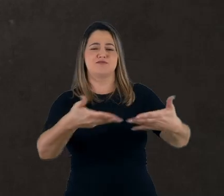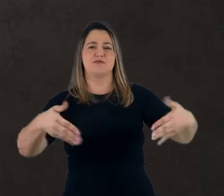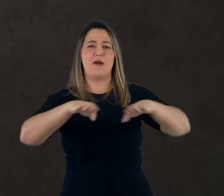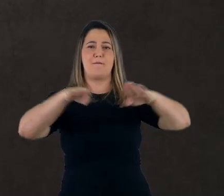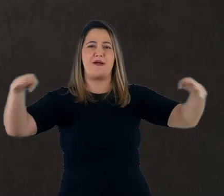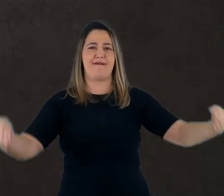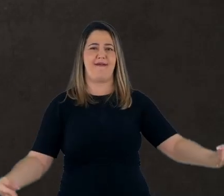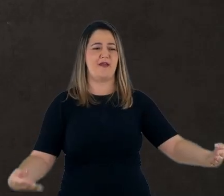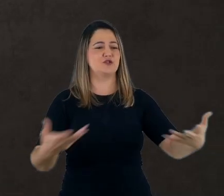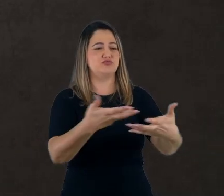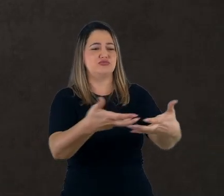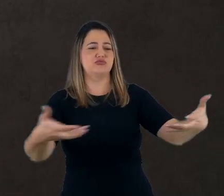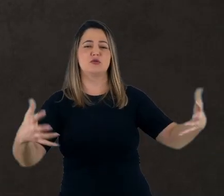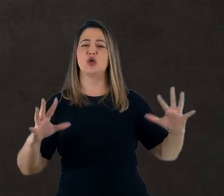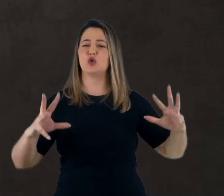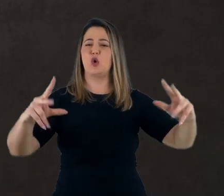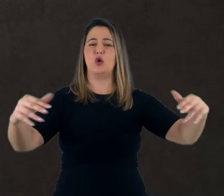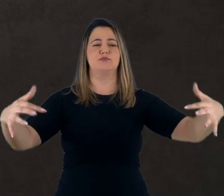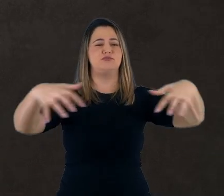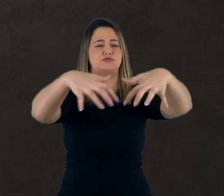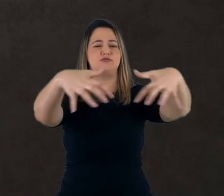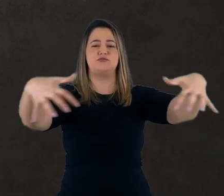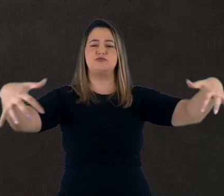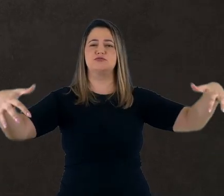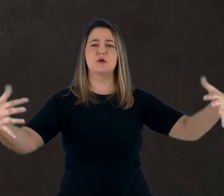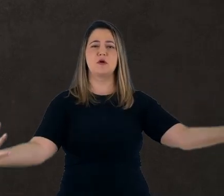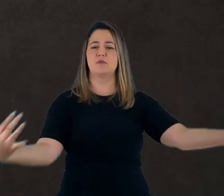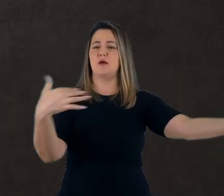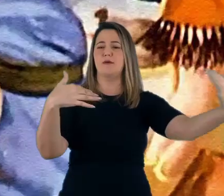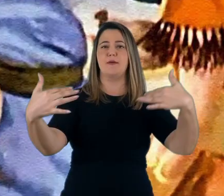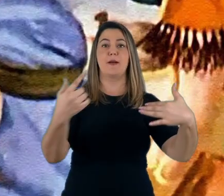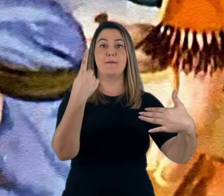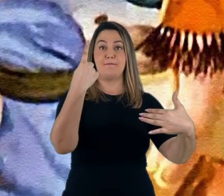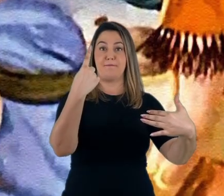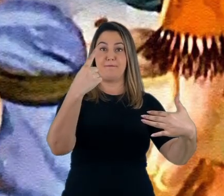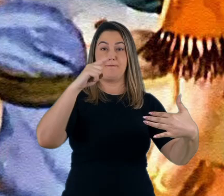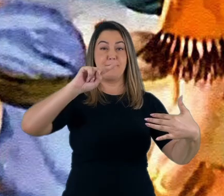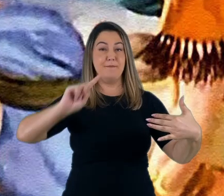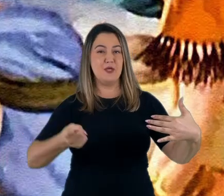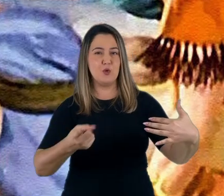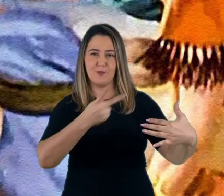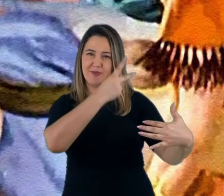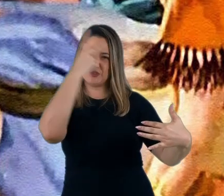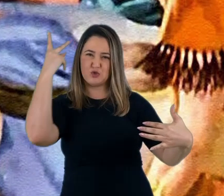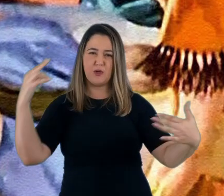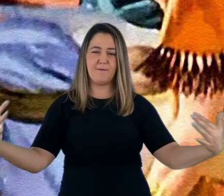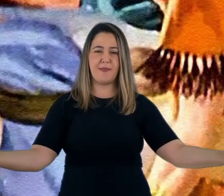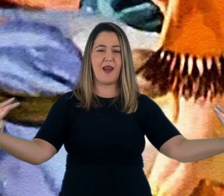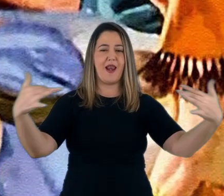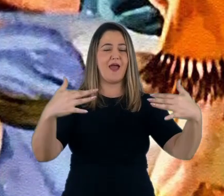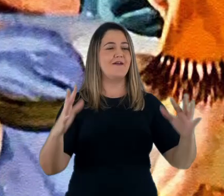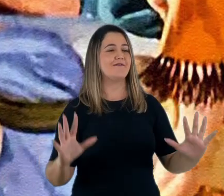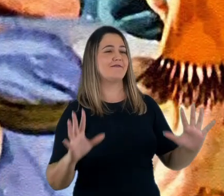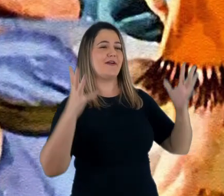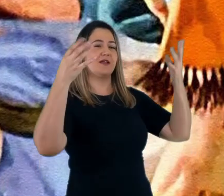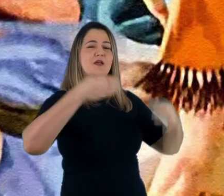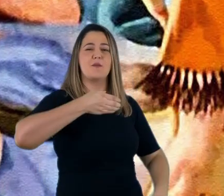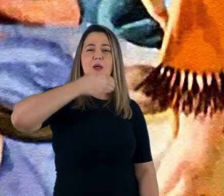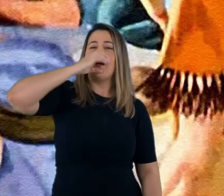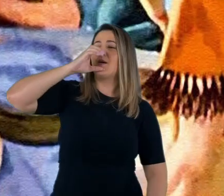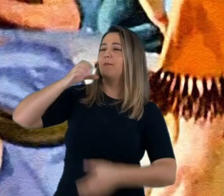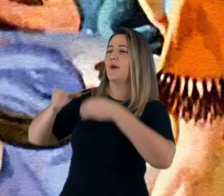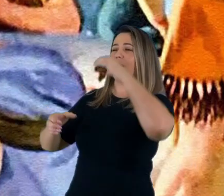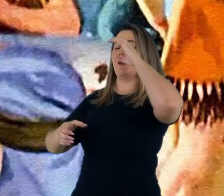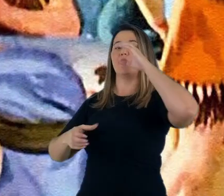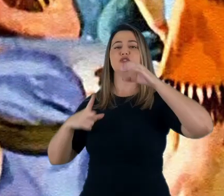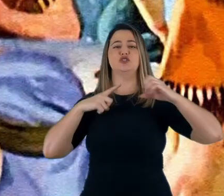e bebeu vinho na presença dos mil. Daniel 5, verso 1. Ele certamente estava muito feliz com o imenso